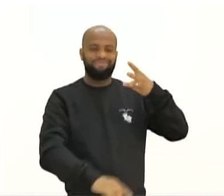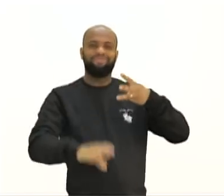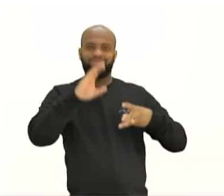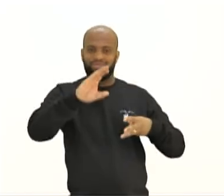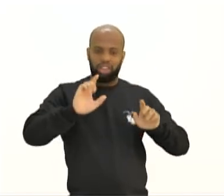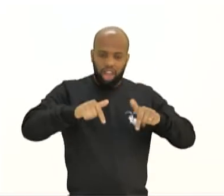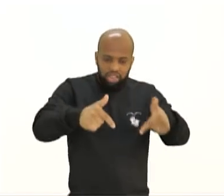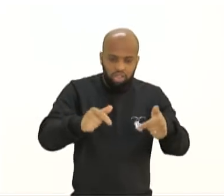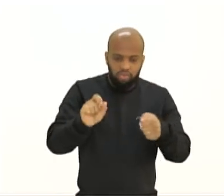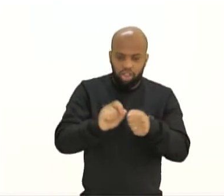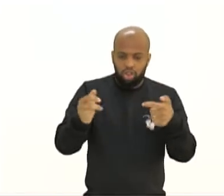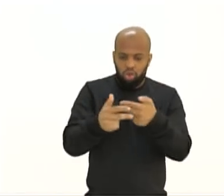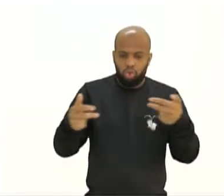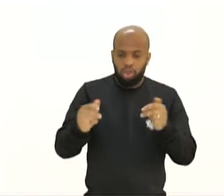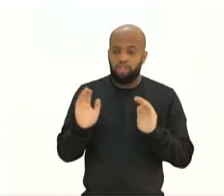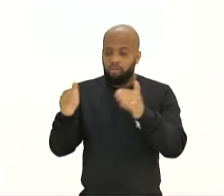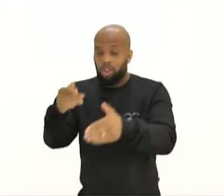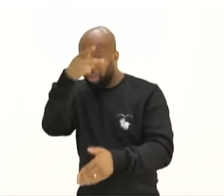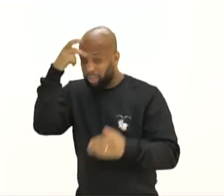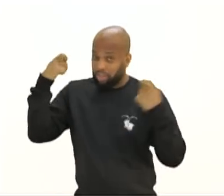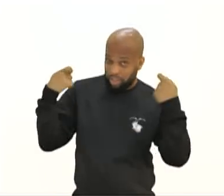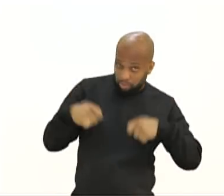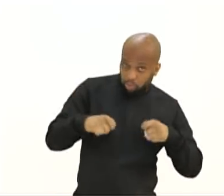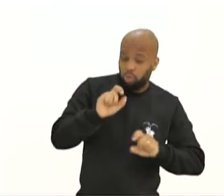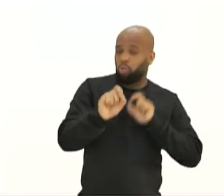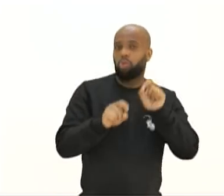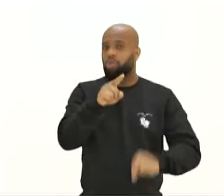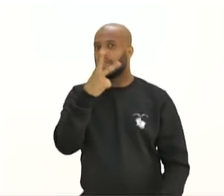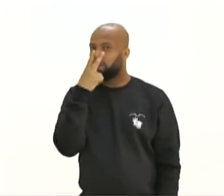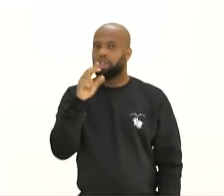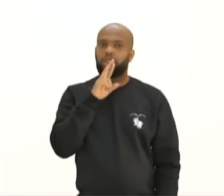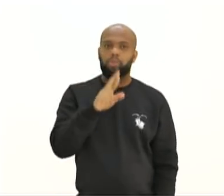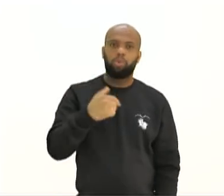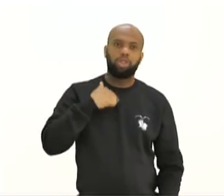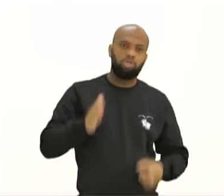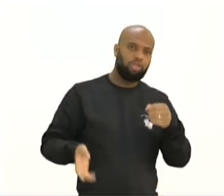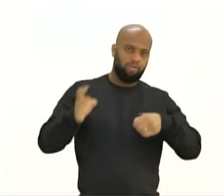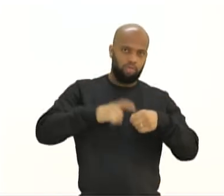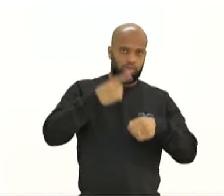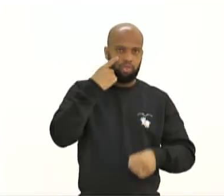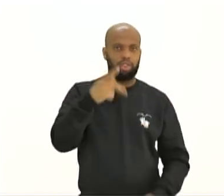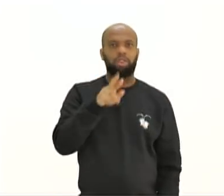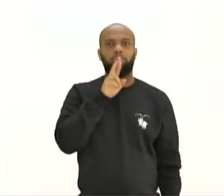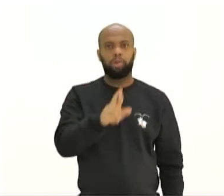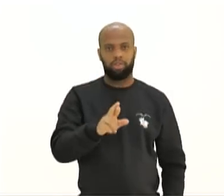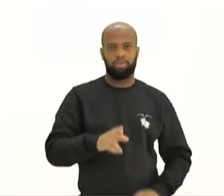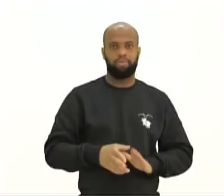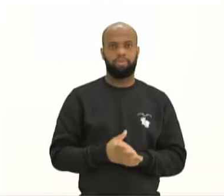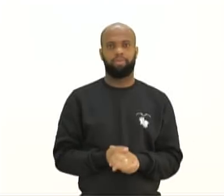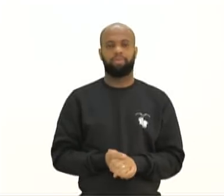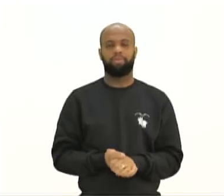são realizadas para pessoas necessitadas. O que você acha? Responde aí, vamos lá.